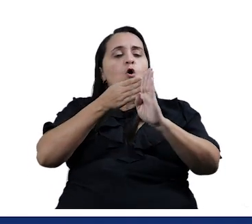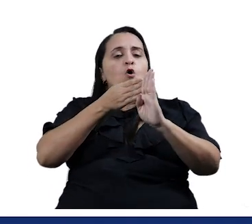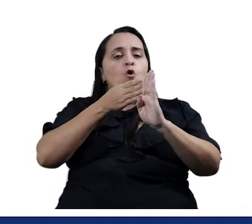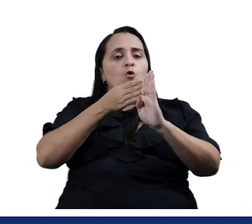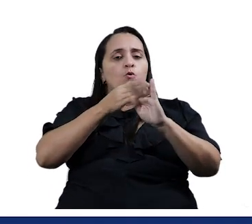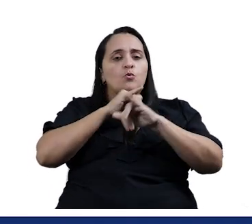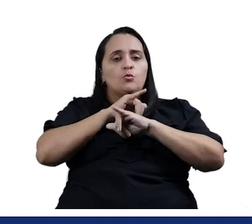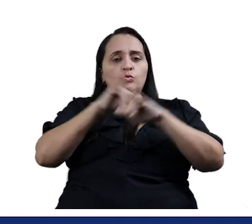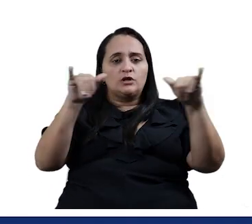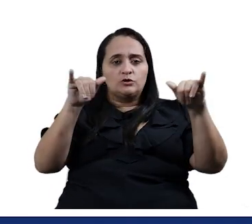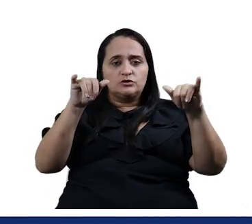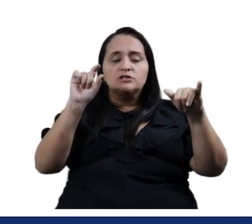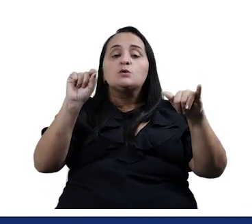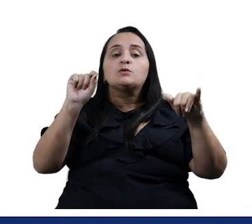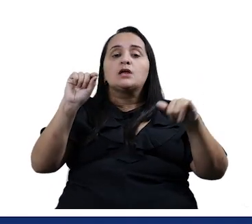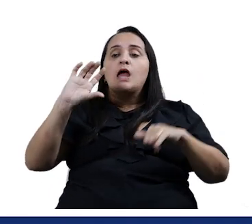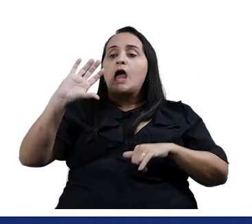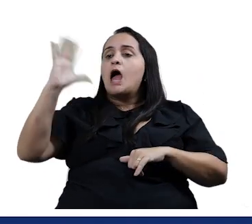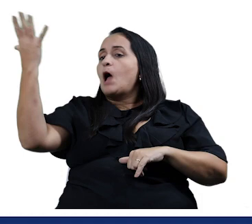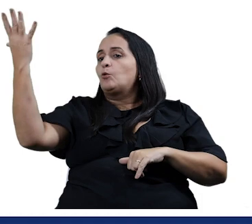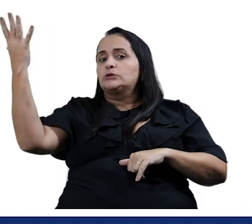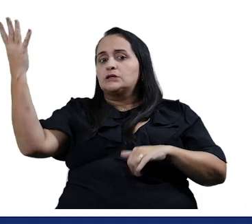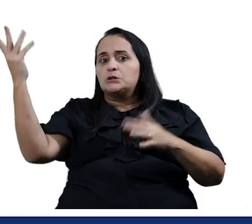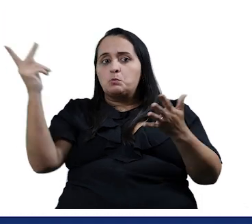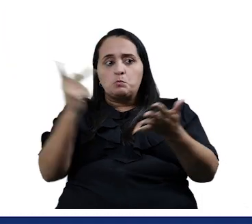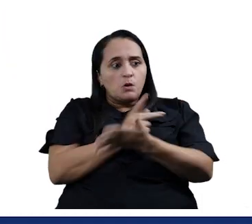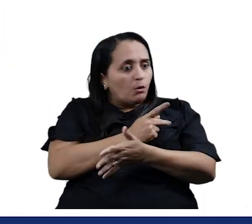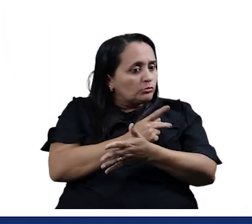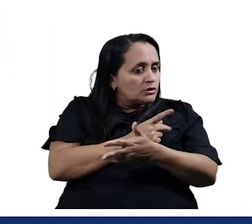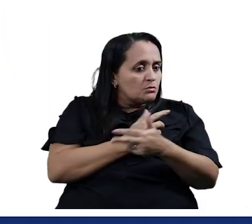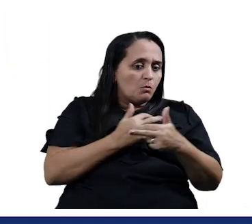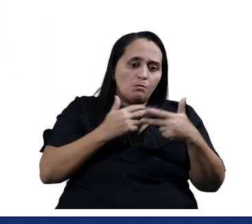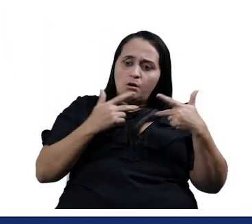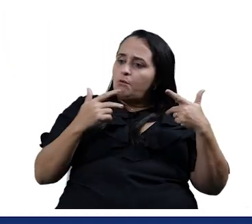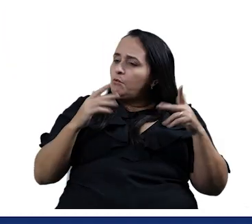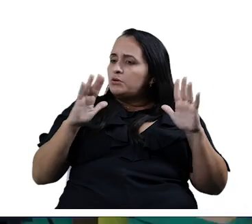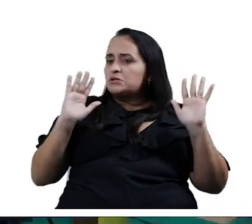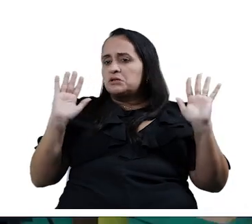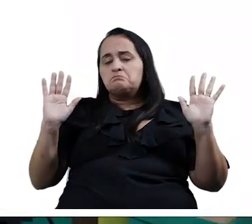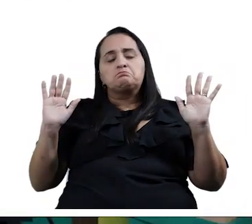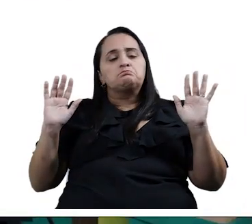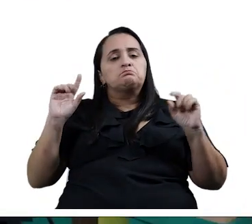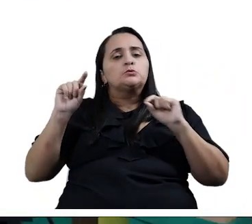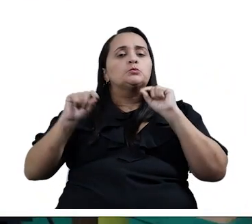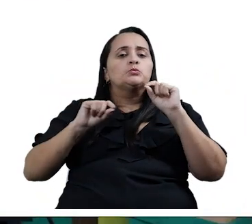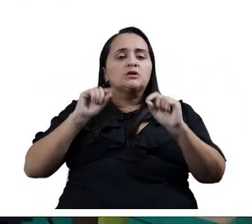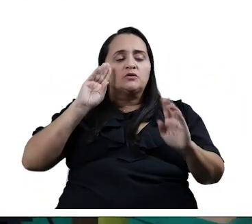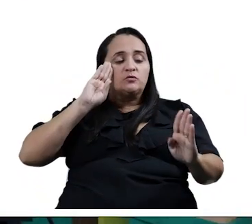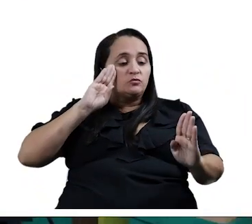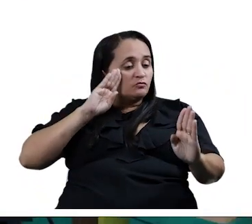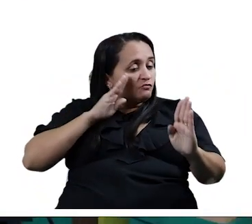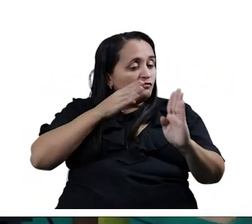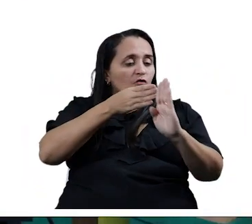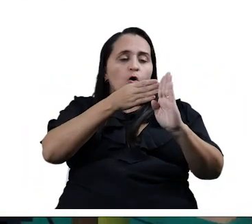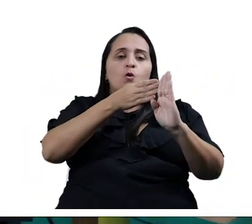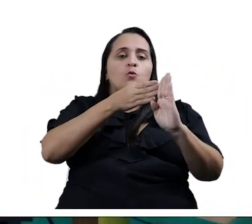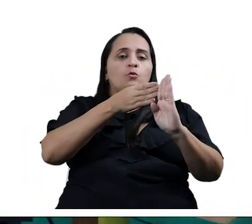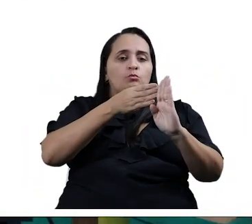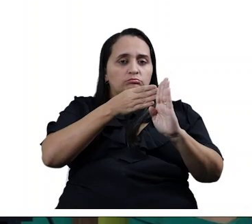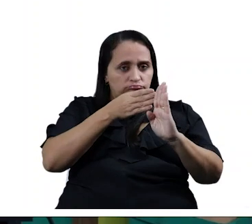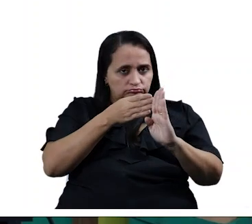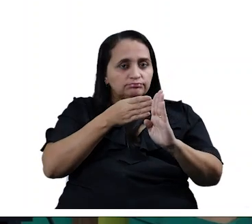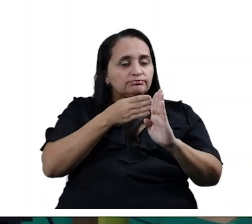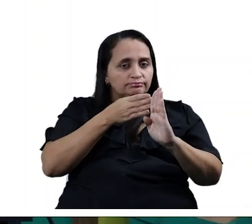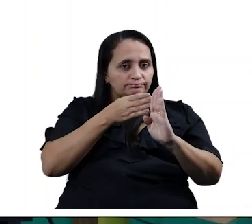quer chegar, é no fato que ocorreu. Então, de tudo que acontece, a notícia vai olhar